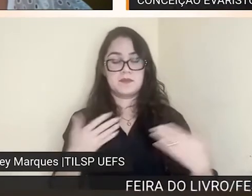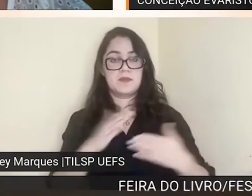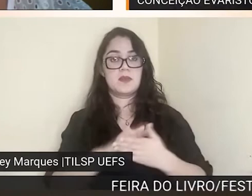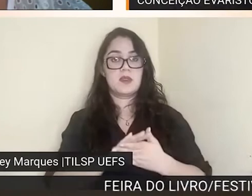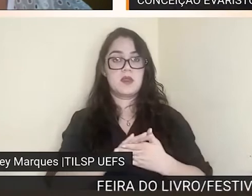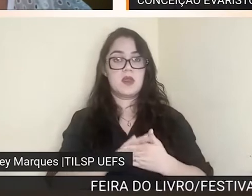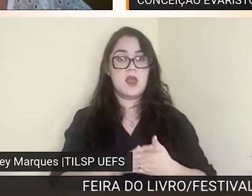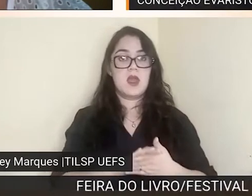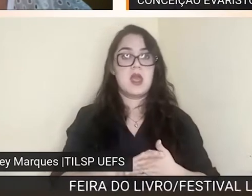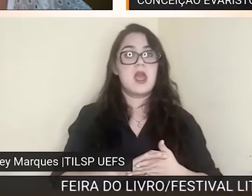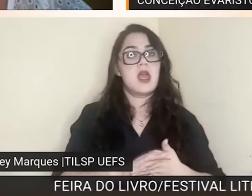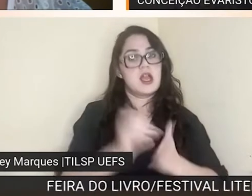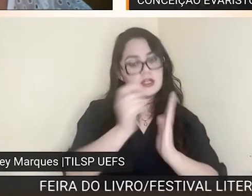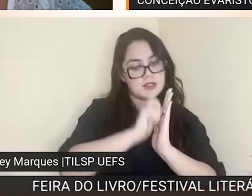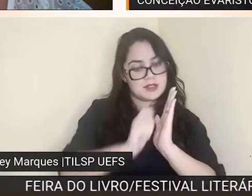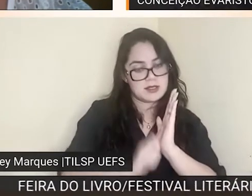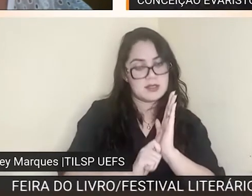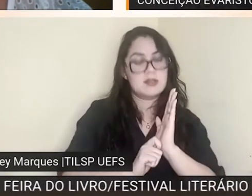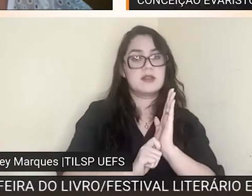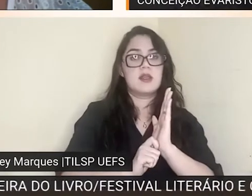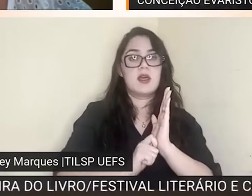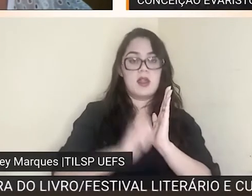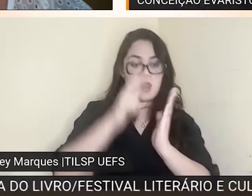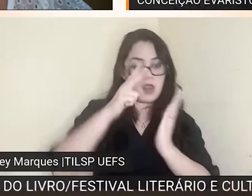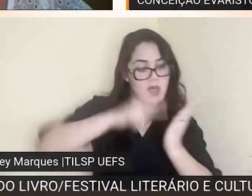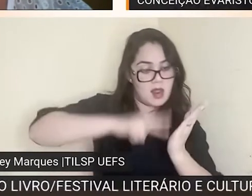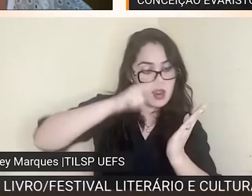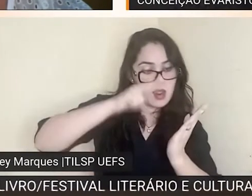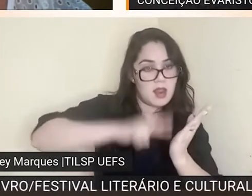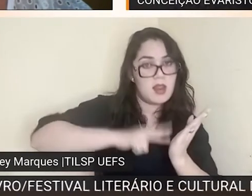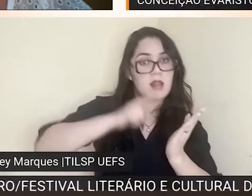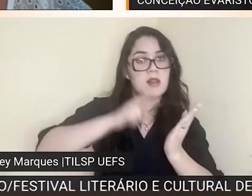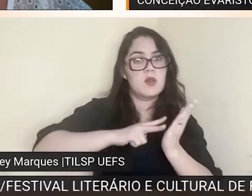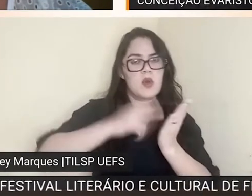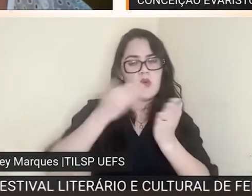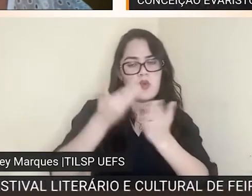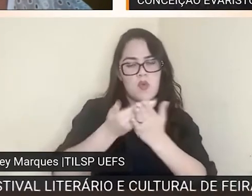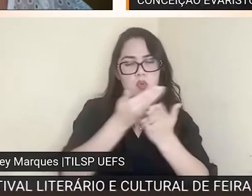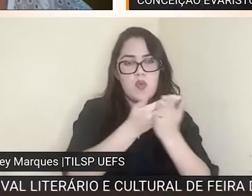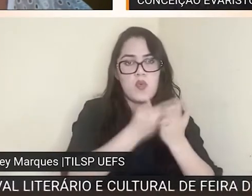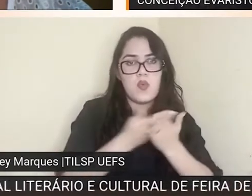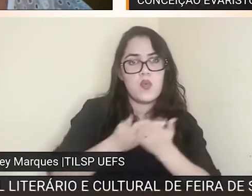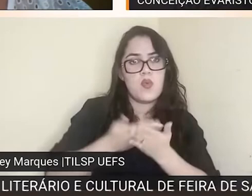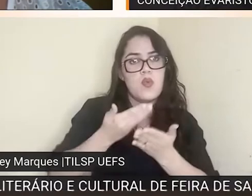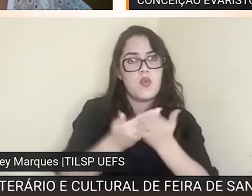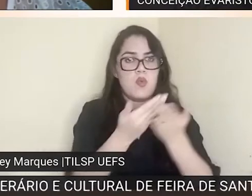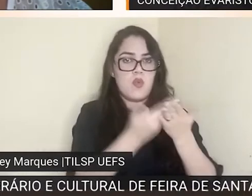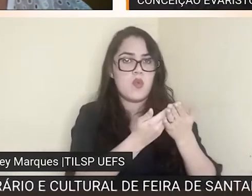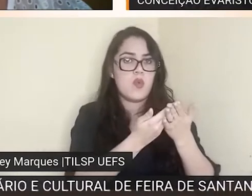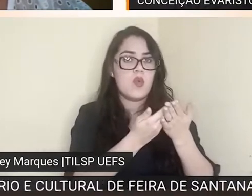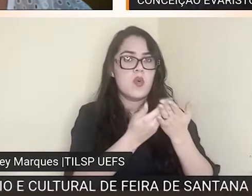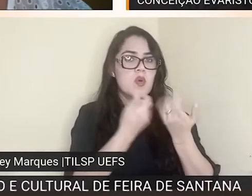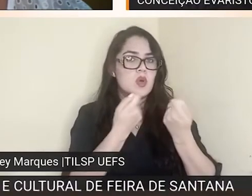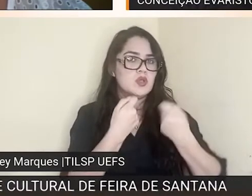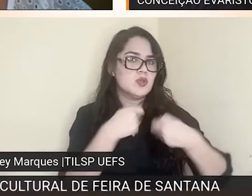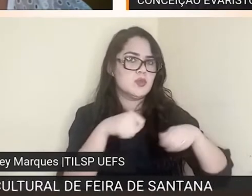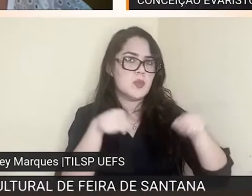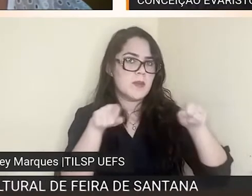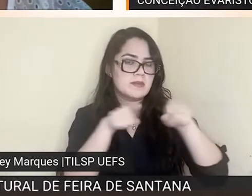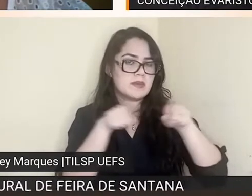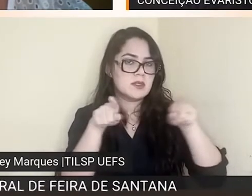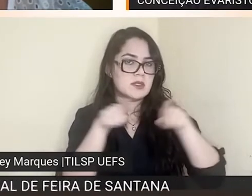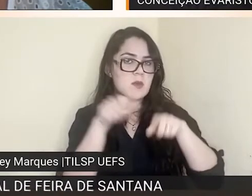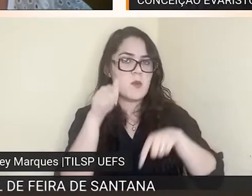escrita, leitura. O estudo não precisa de necessariamente as mulheres negras